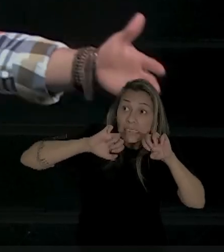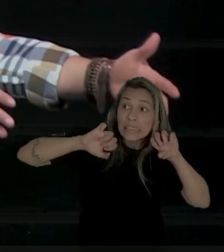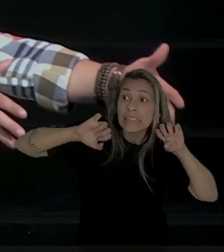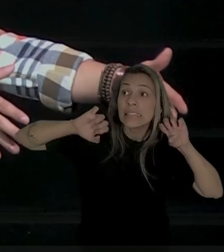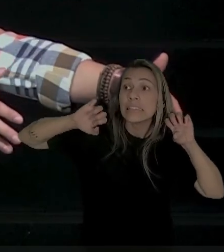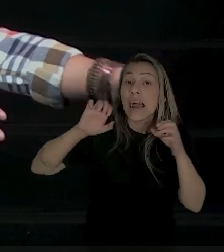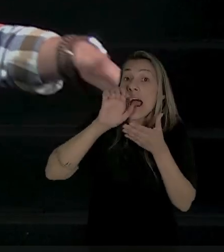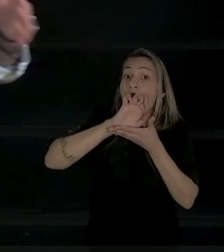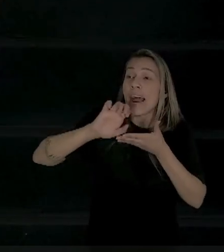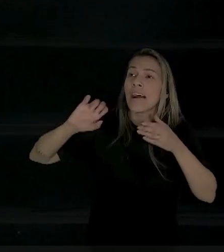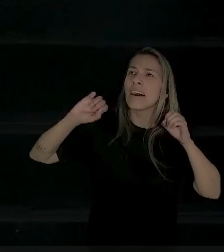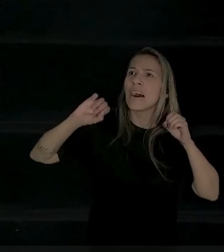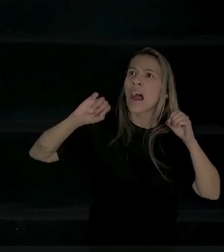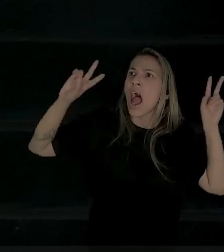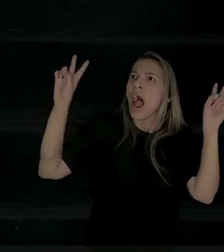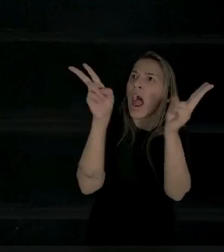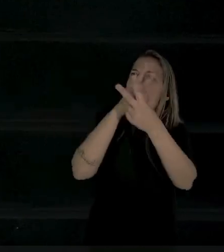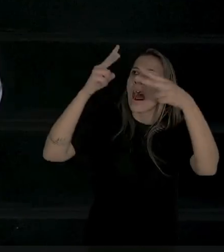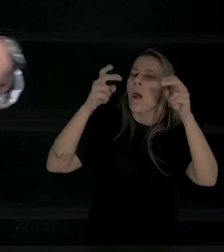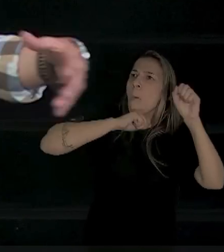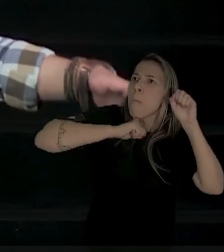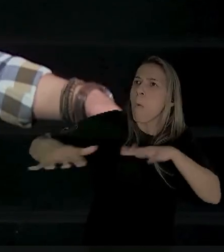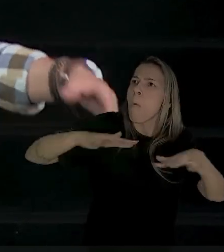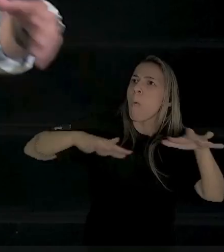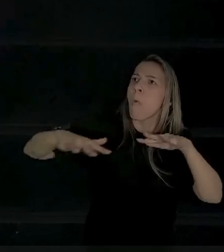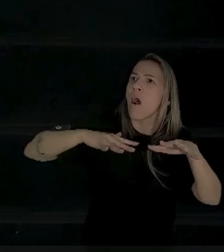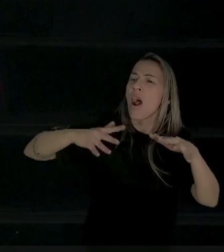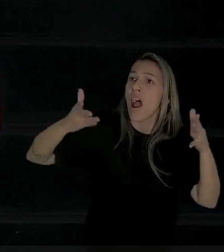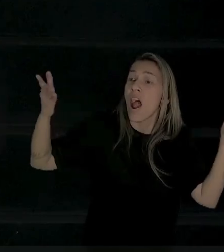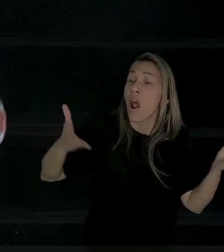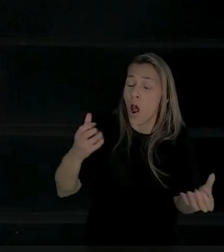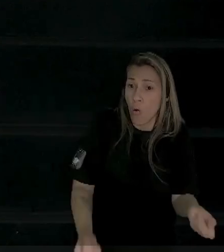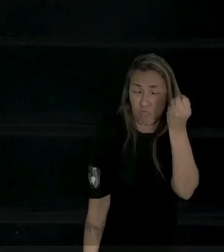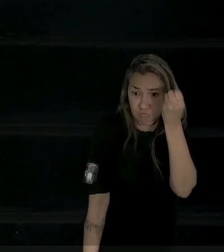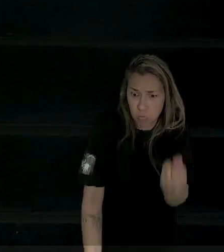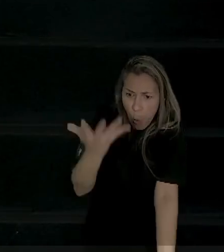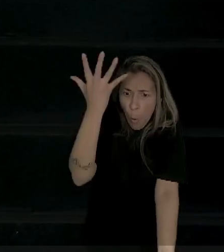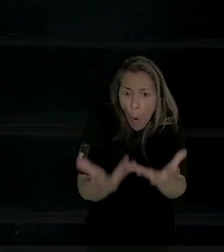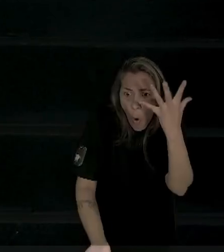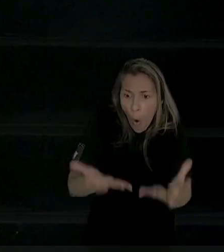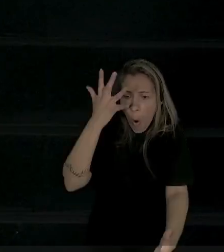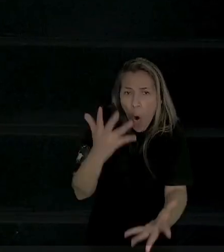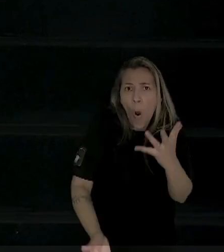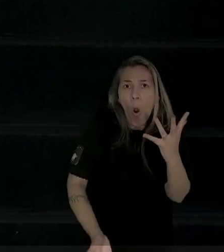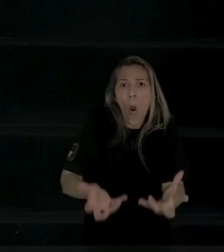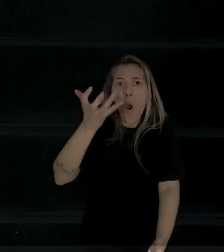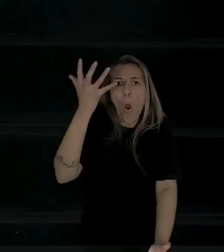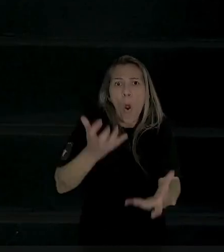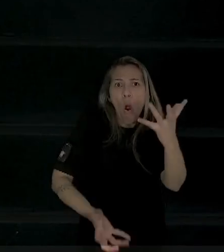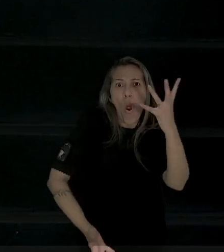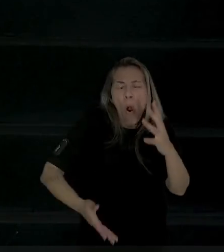Vento. Terremoto. E agora Deus manda um fogo na porta da caverna. Fogo.